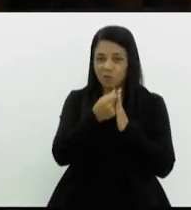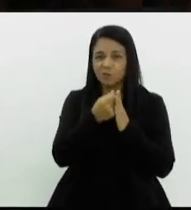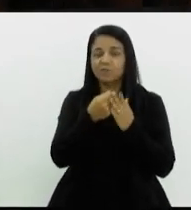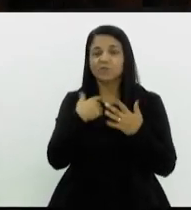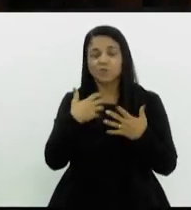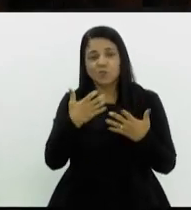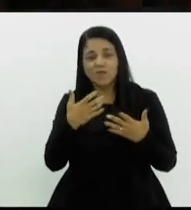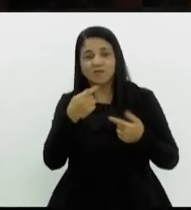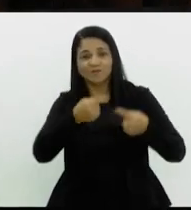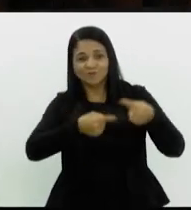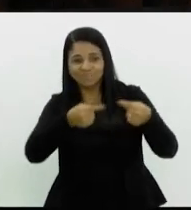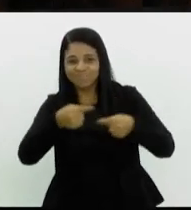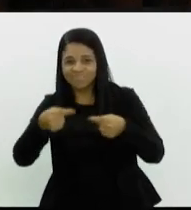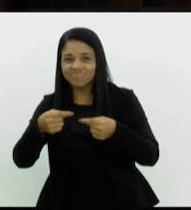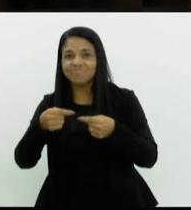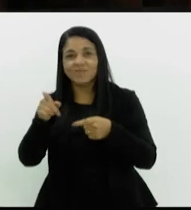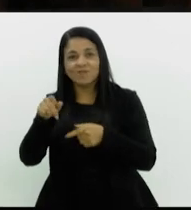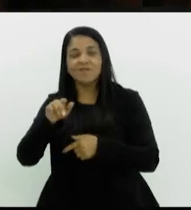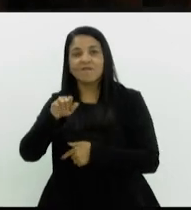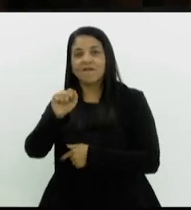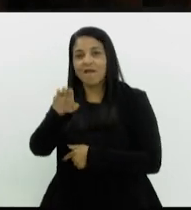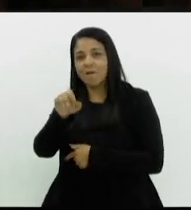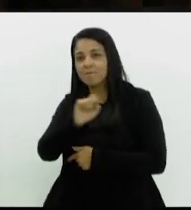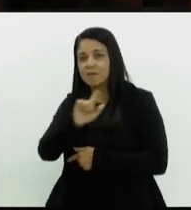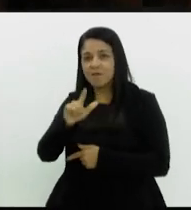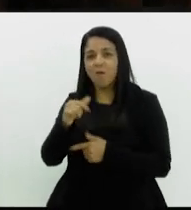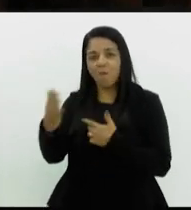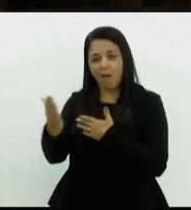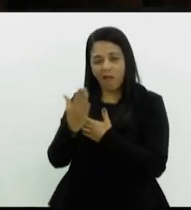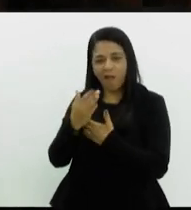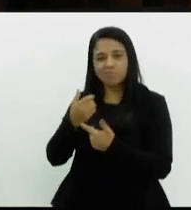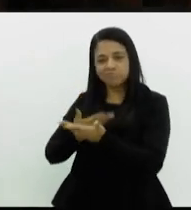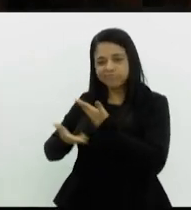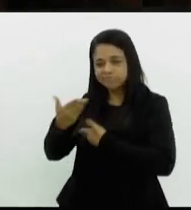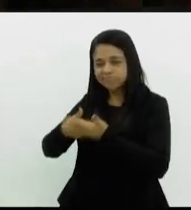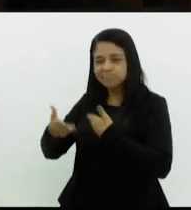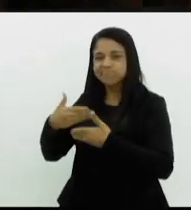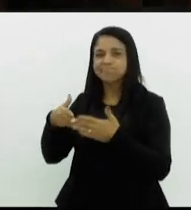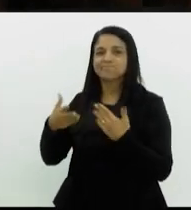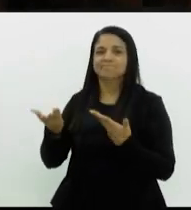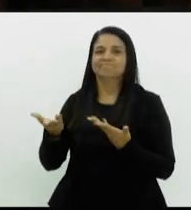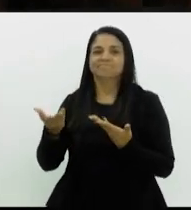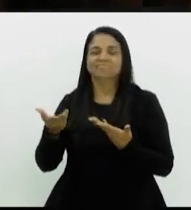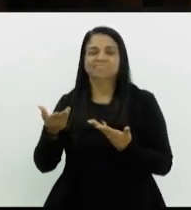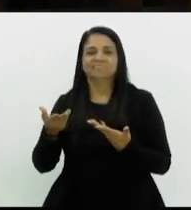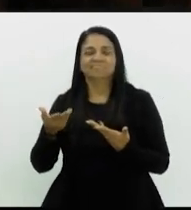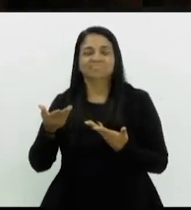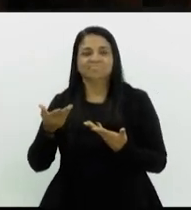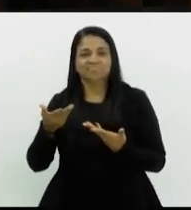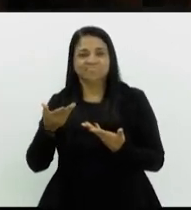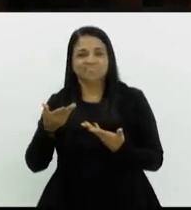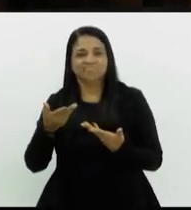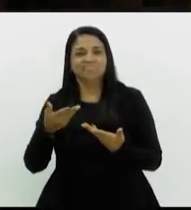eu me socorri no Gabriel para fazer essa aproximação no sentido... E desembargador Ricardo Couto